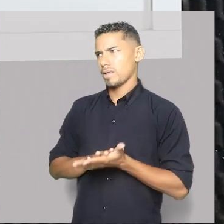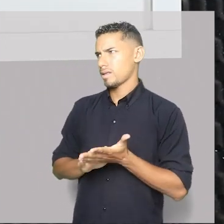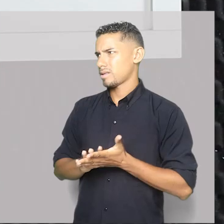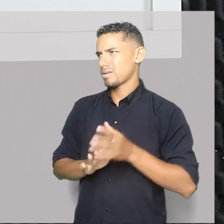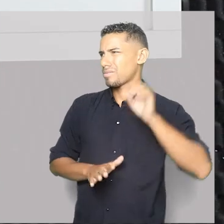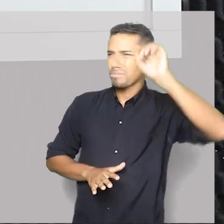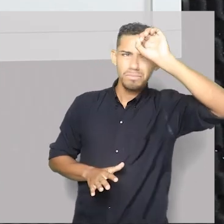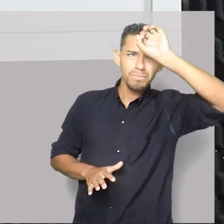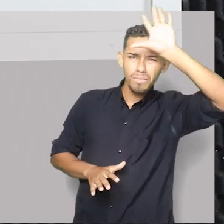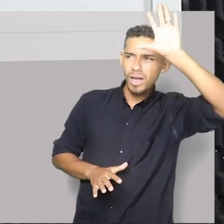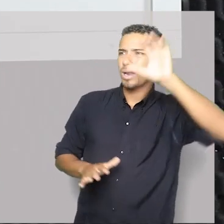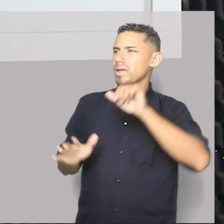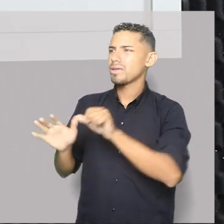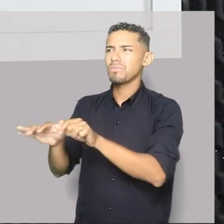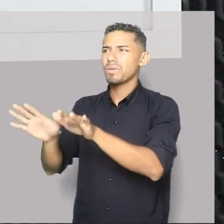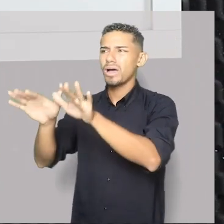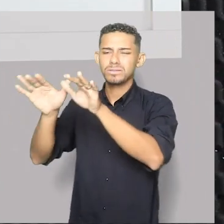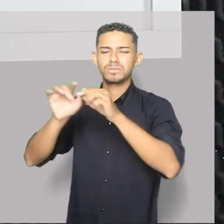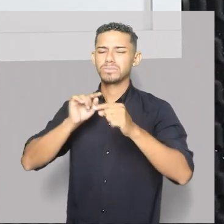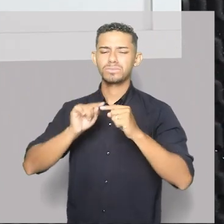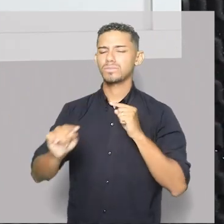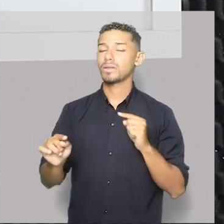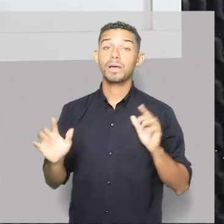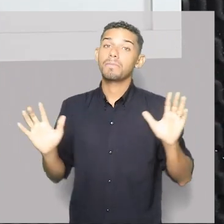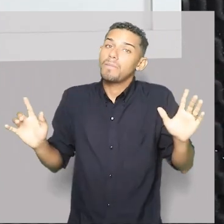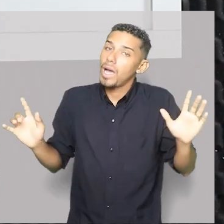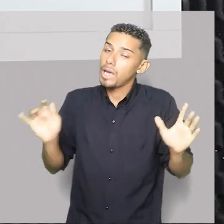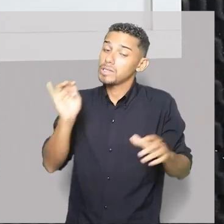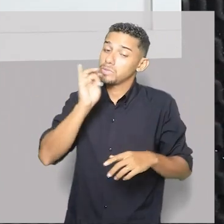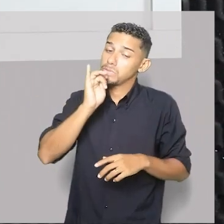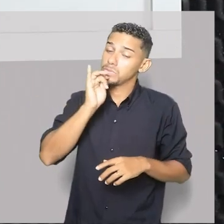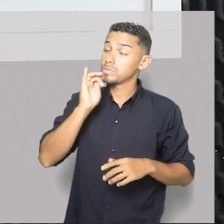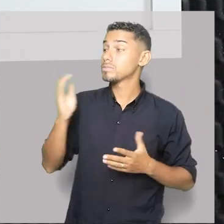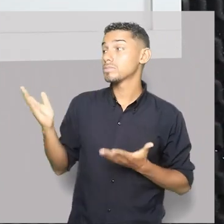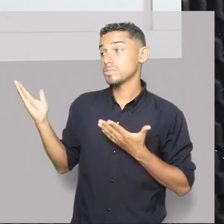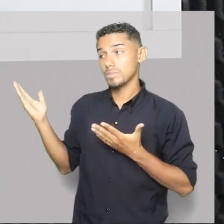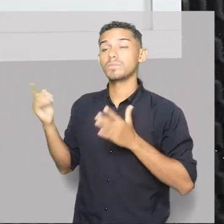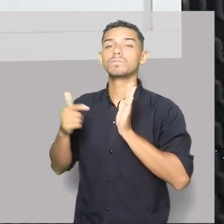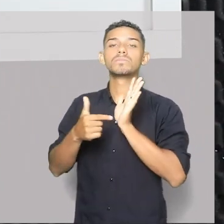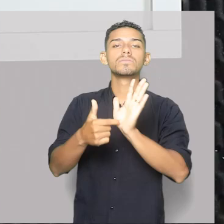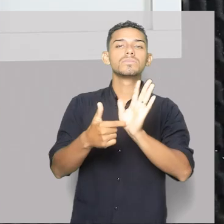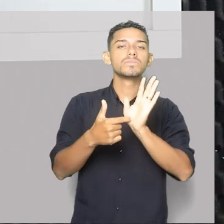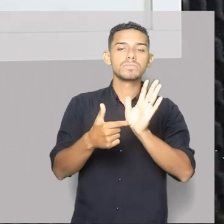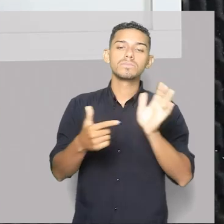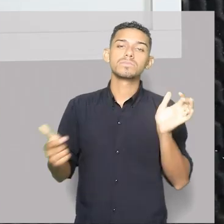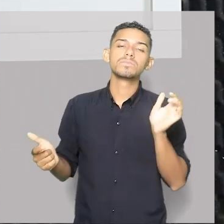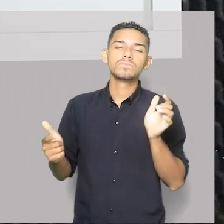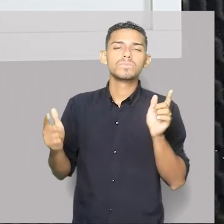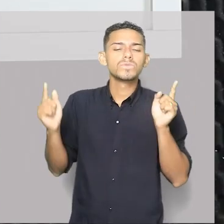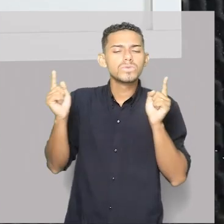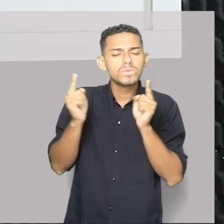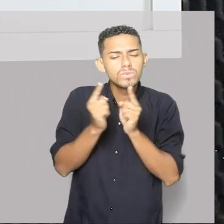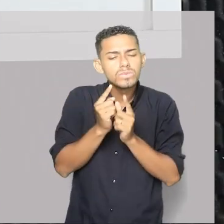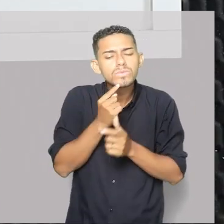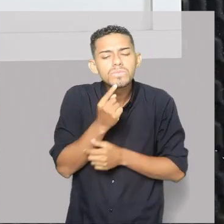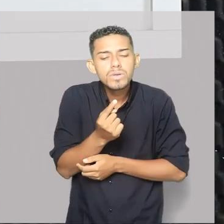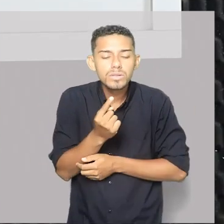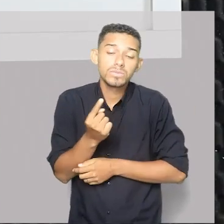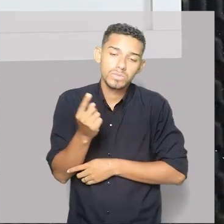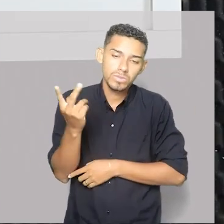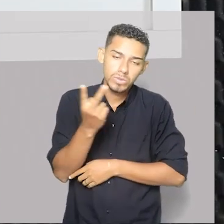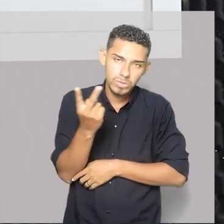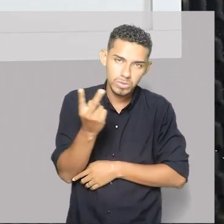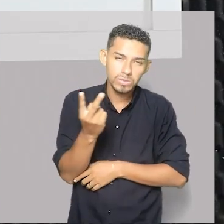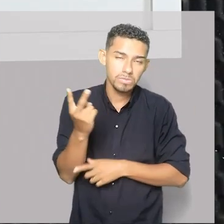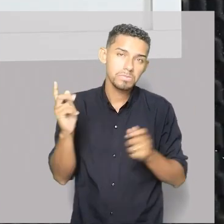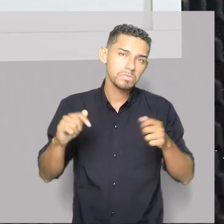Uma baleia e um pássaro. Mas a partir do exemplo que a questão nos deu, o grau de proximidade entre os dois